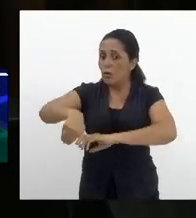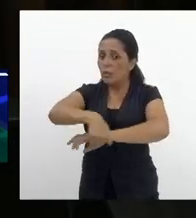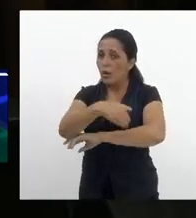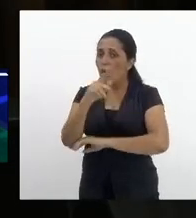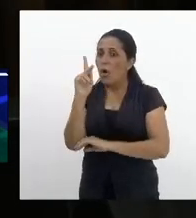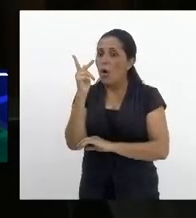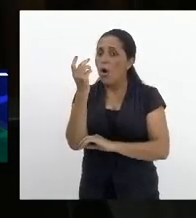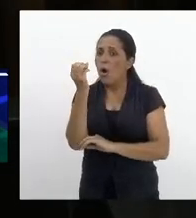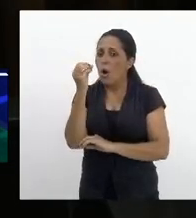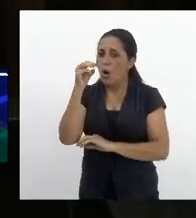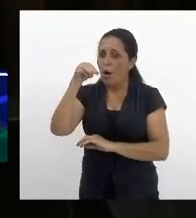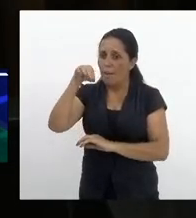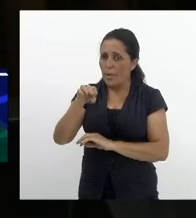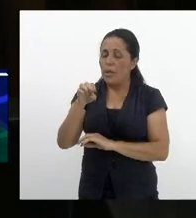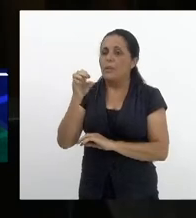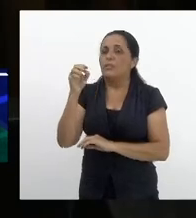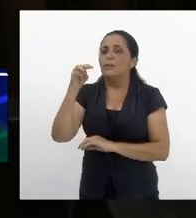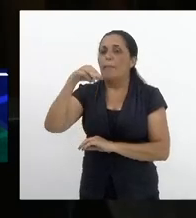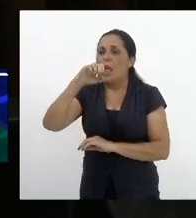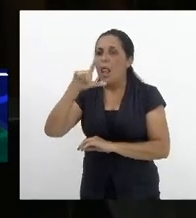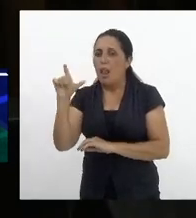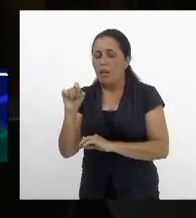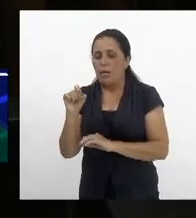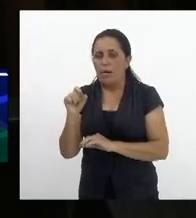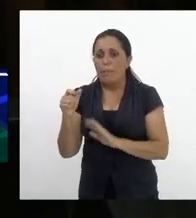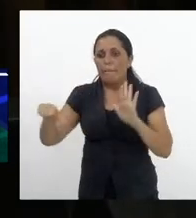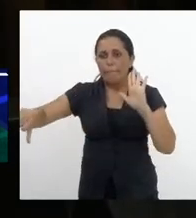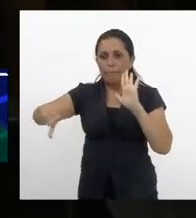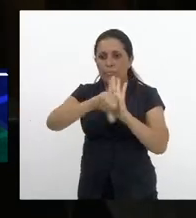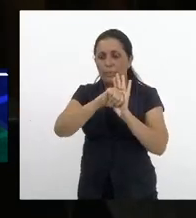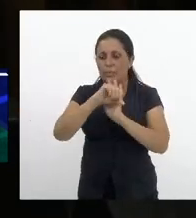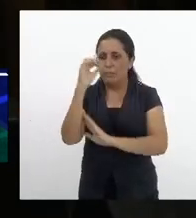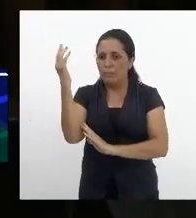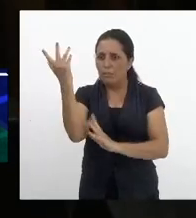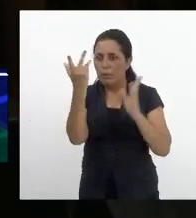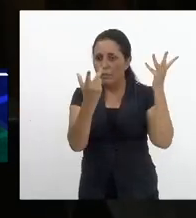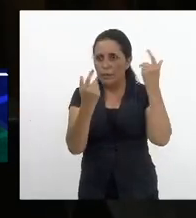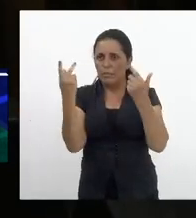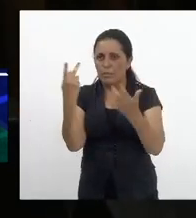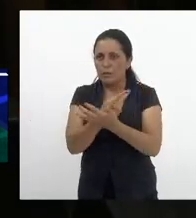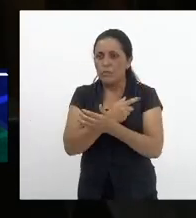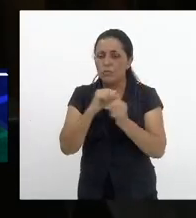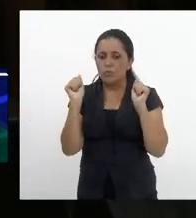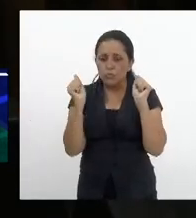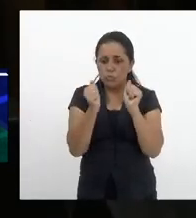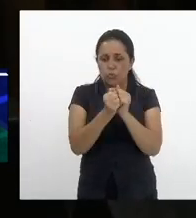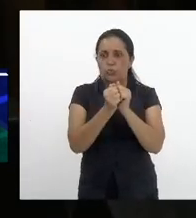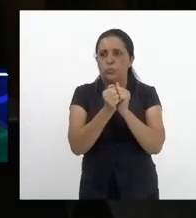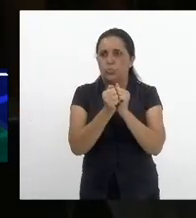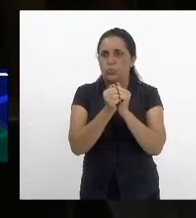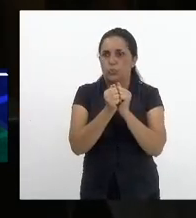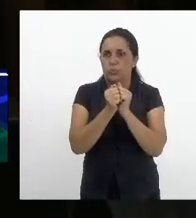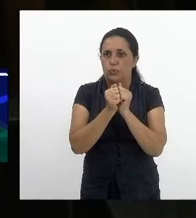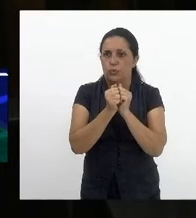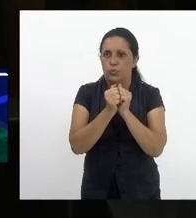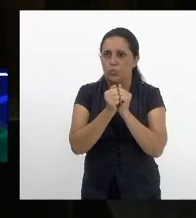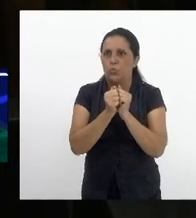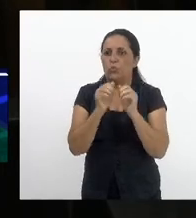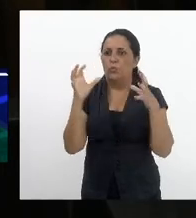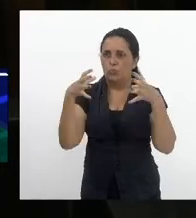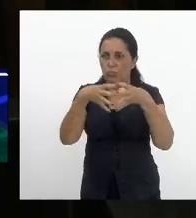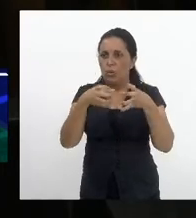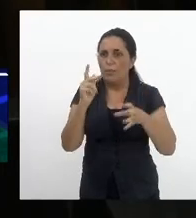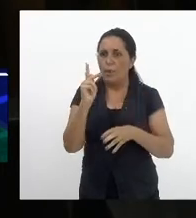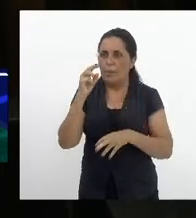que está aberta para esse crime ambiental acontecer. Nós estivemos lá junto com o Batalhão Ambiental da